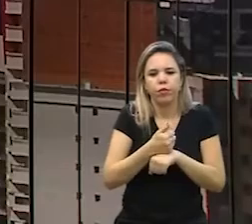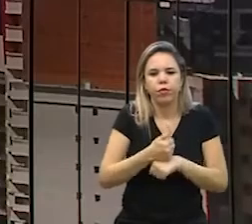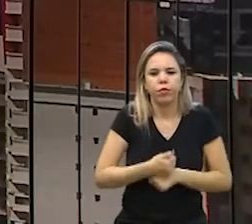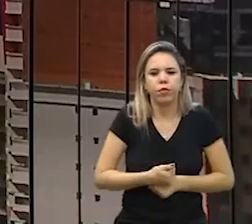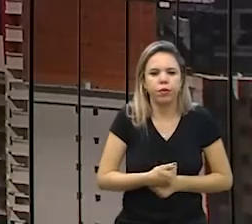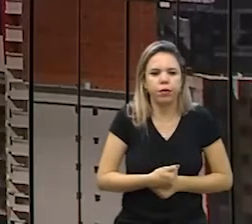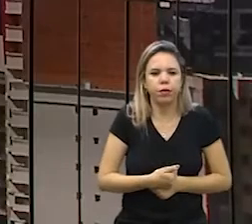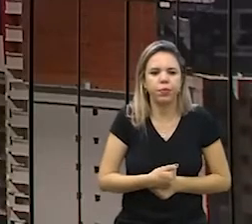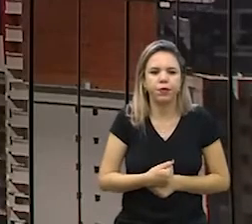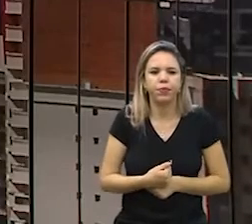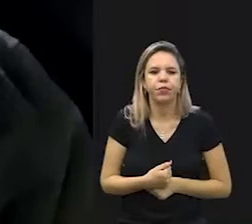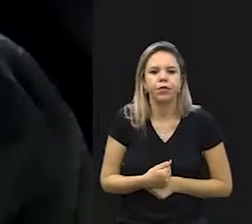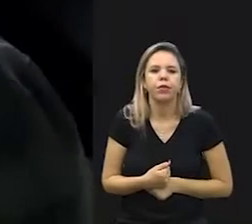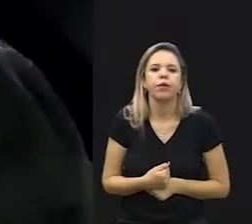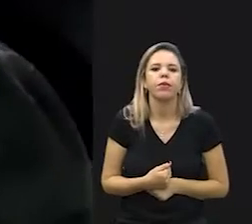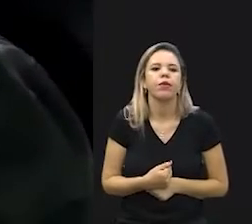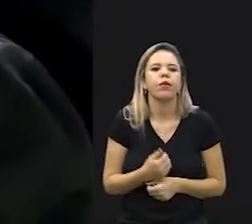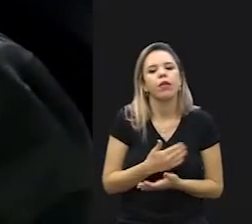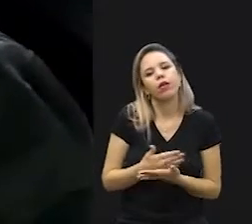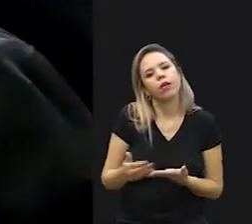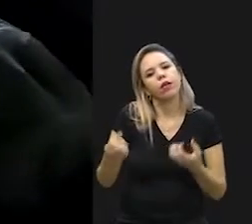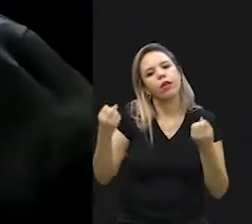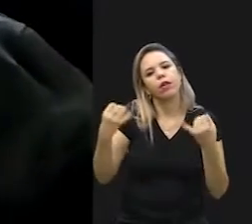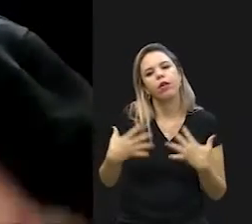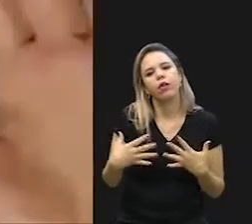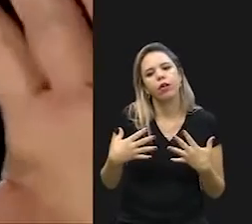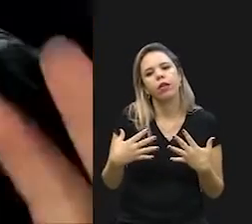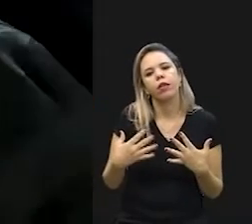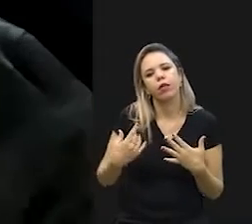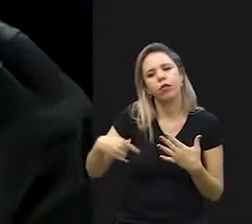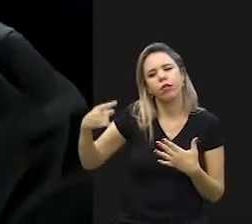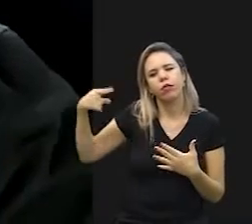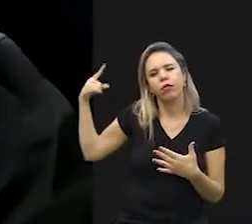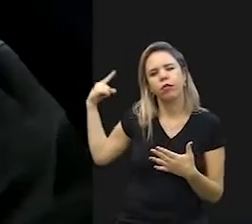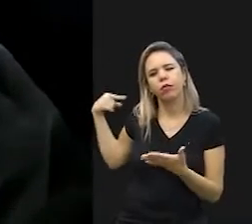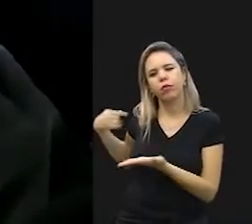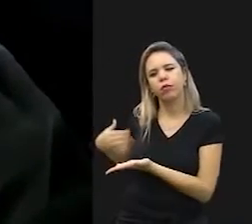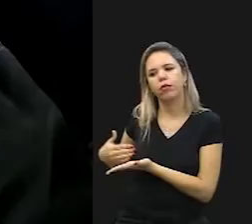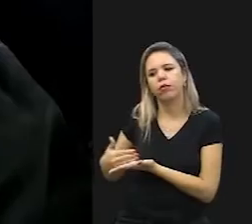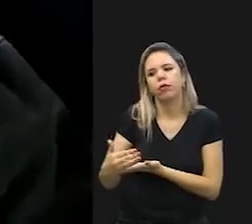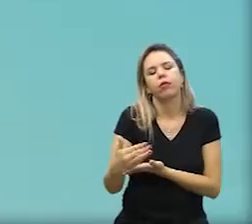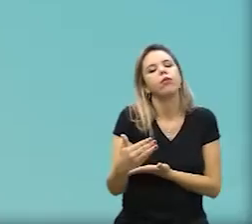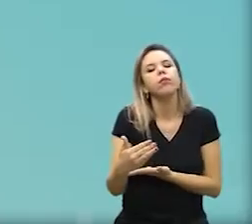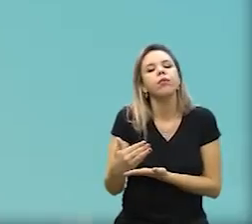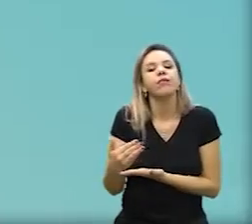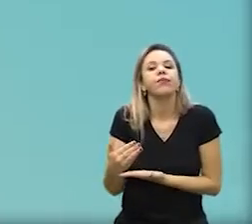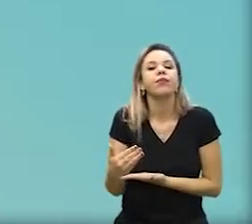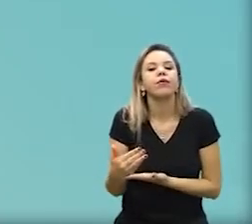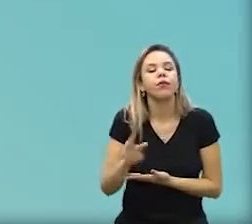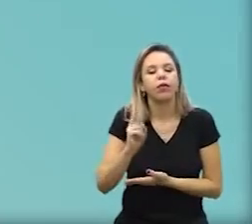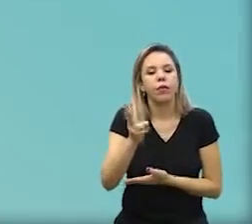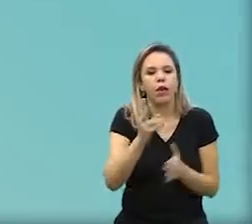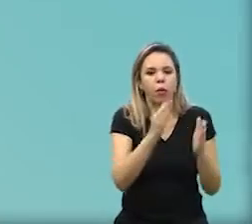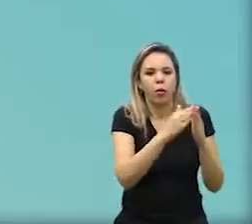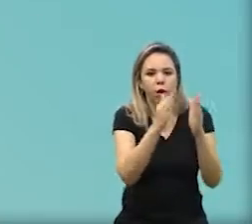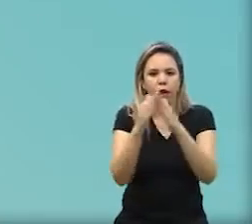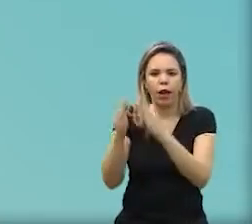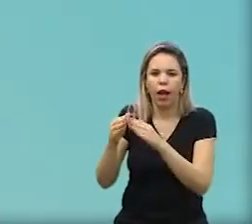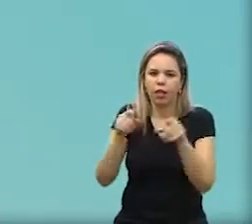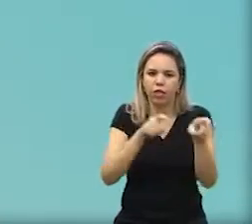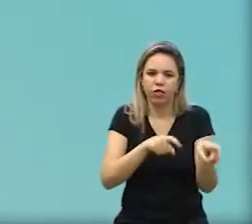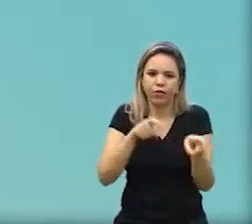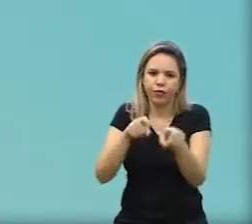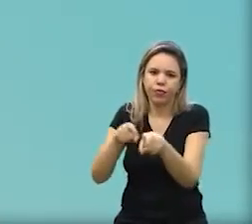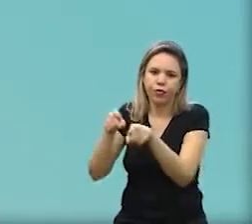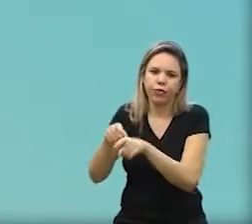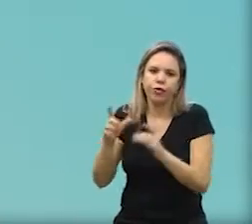profissional? Bom, eu vou começar então um pouco lá bem do início, tá? Porque eu sempre morei em chácara, sempre tive contato